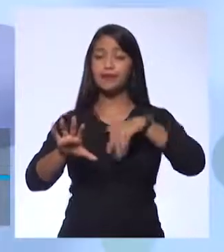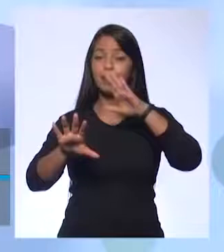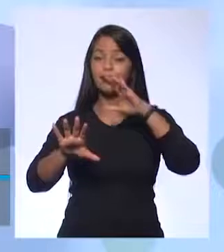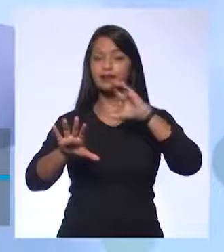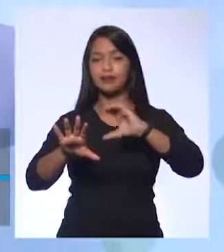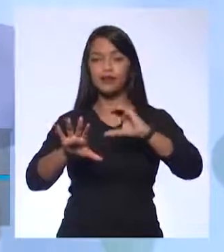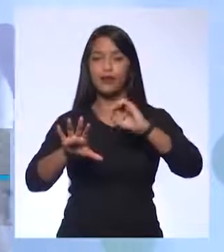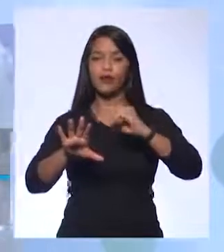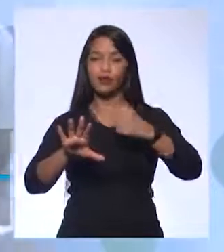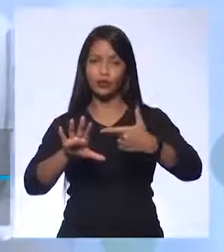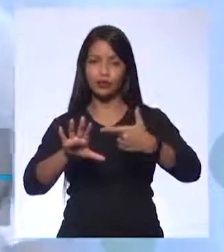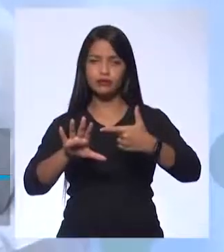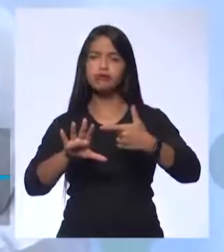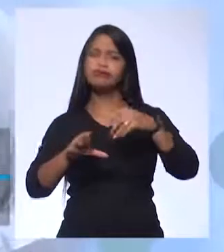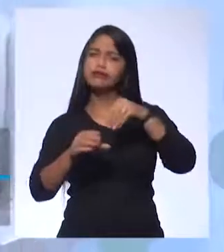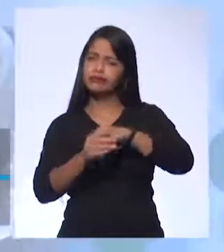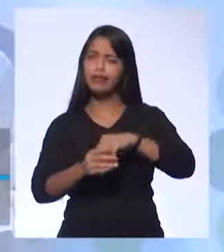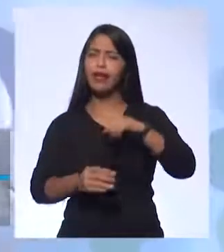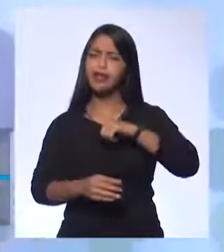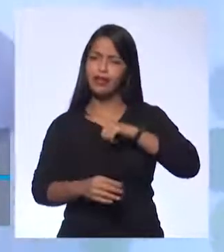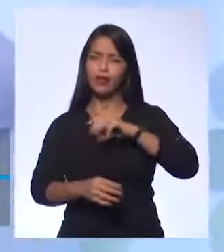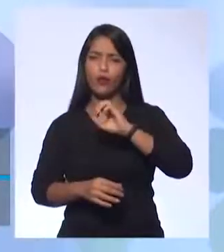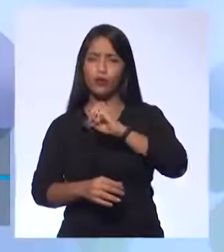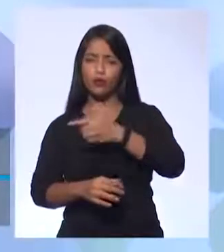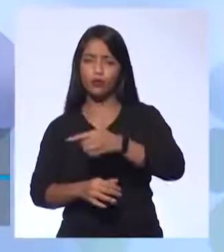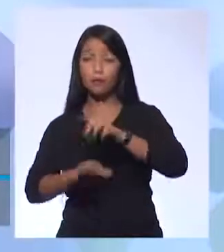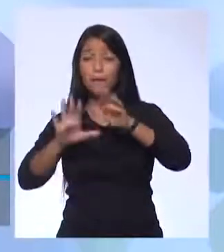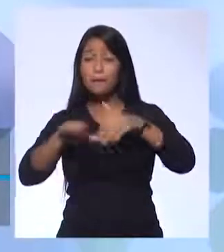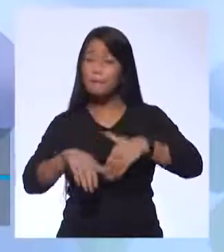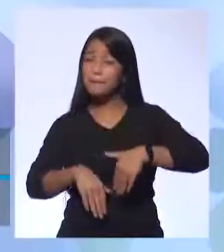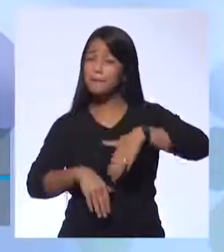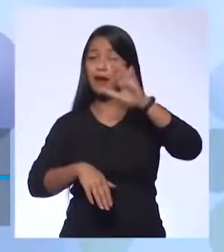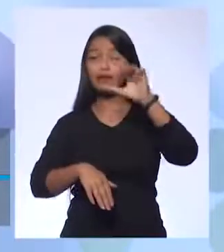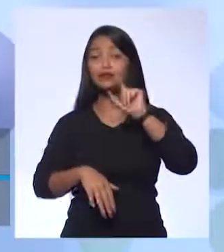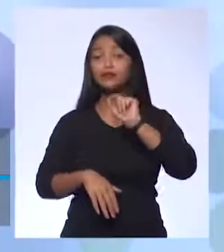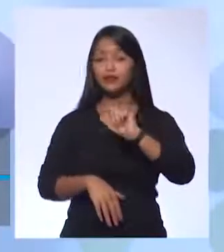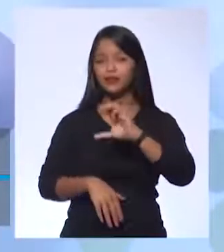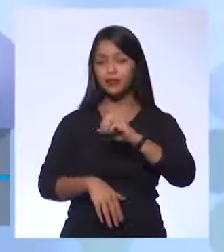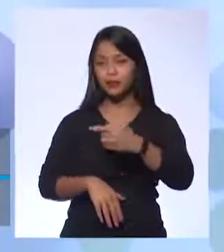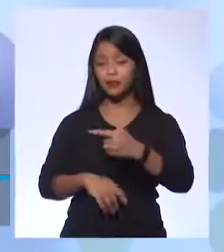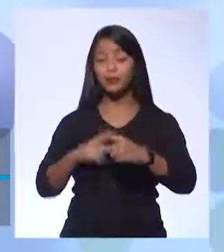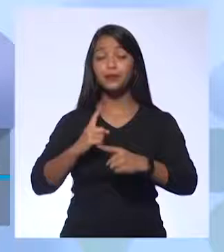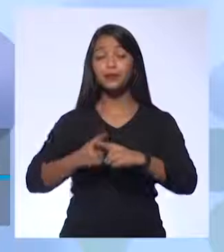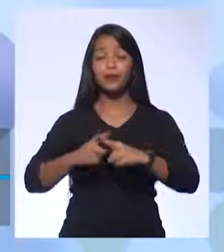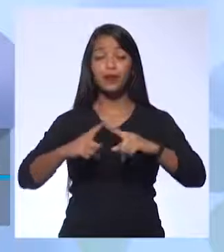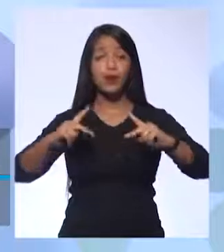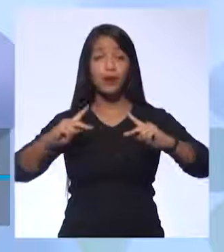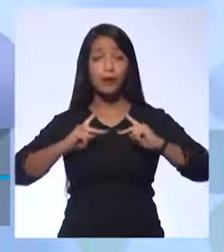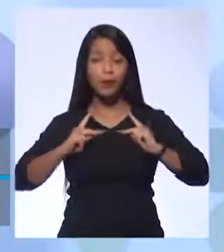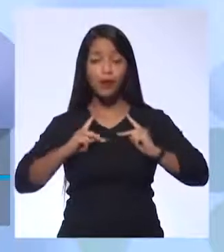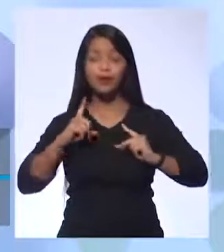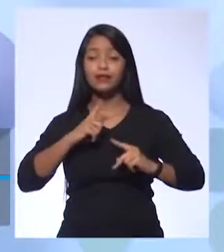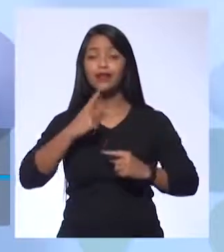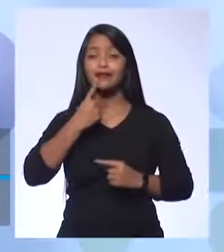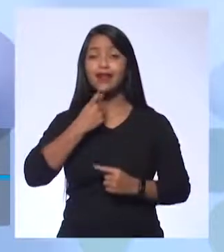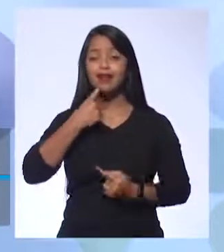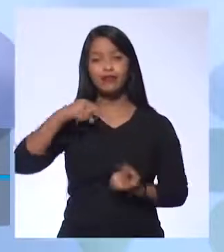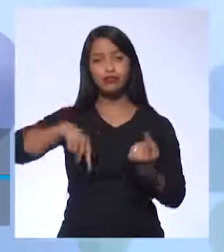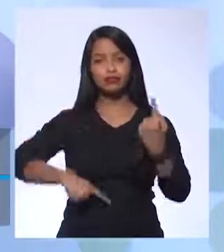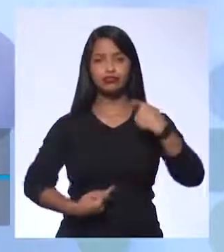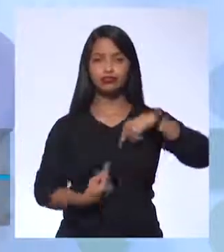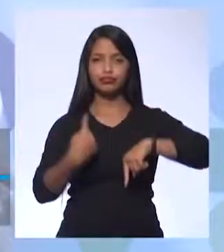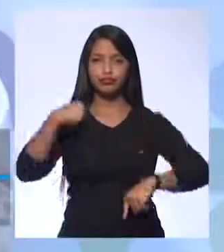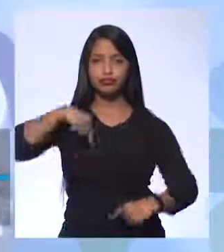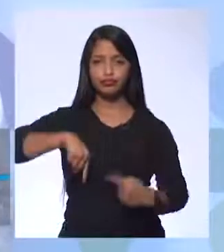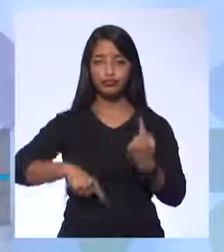ter oxigênio também, mas ele vai estar mais rico em gás carbônico. Por quê? Porque o sangue passou pelo pulmão, deixou moléculas de gás carbônico